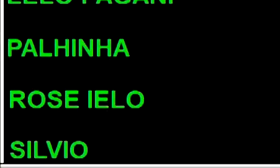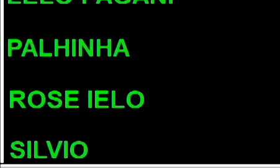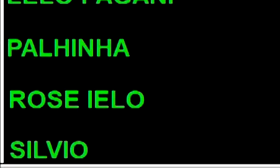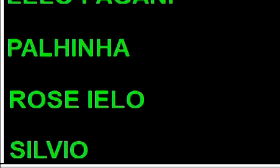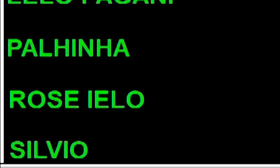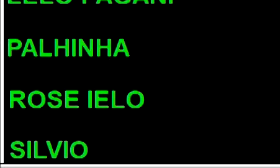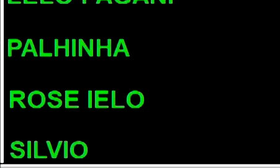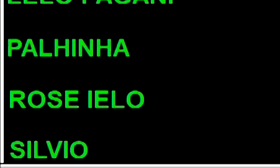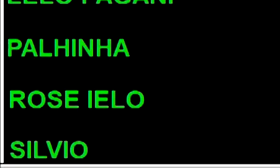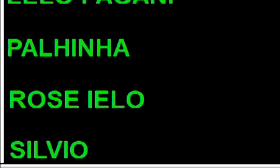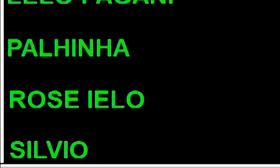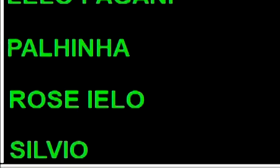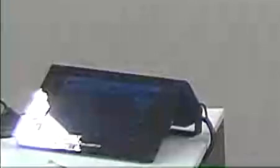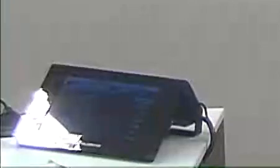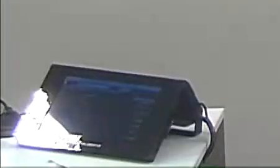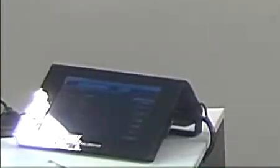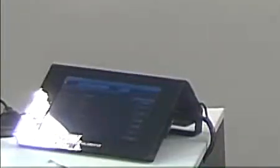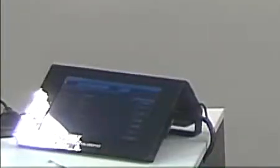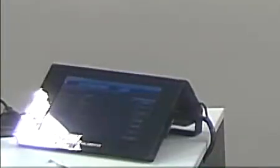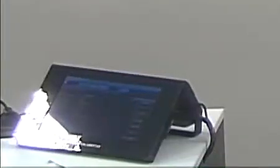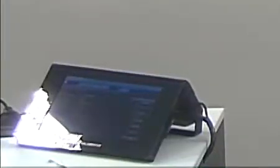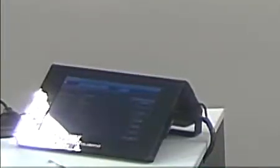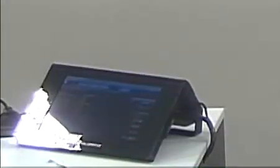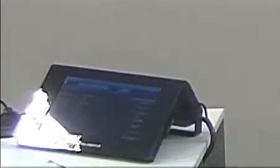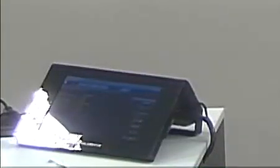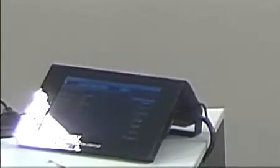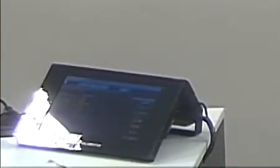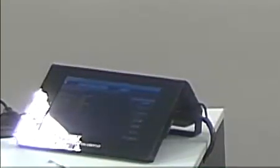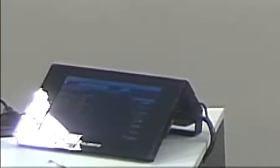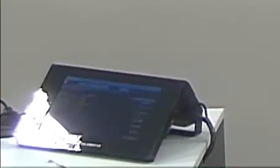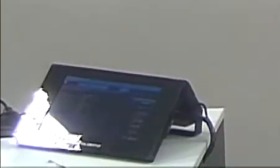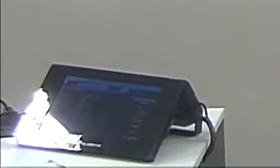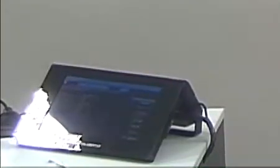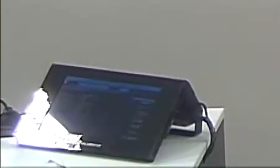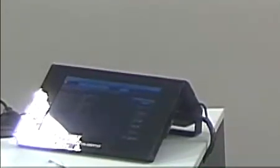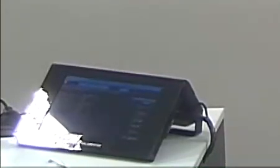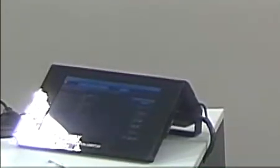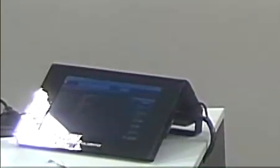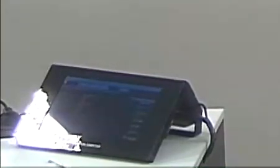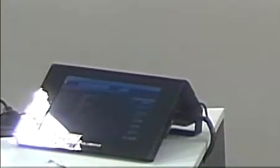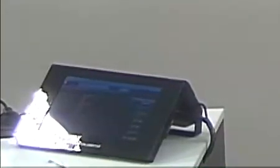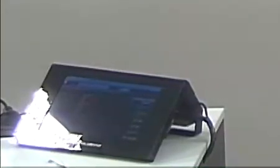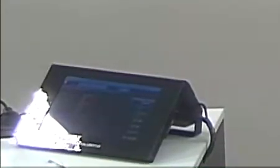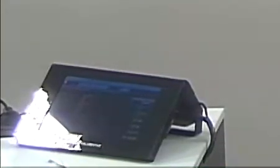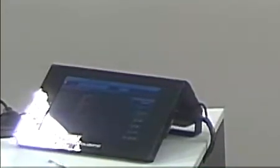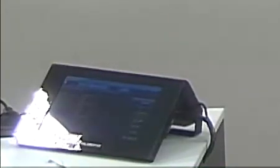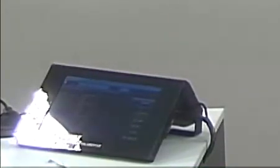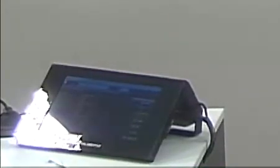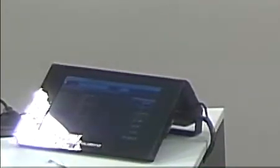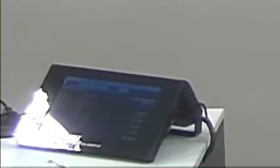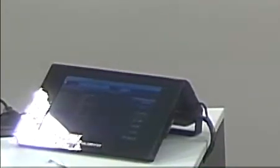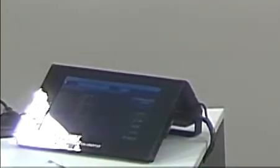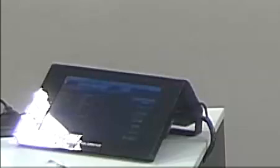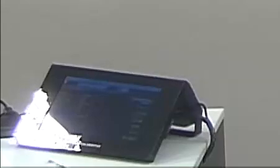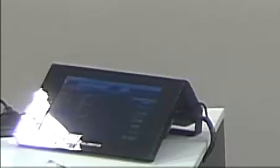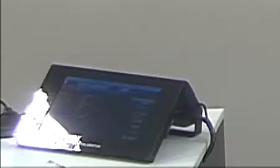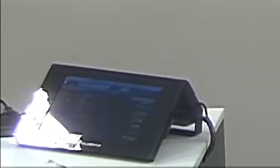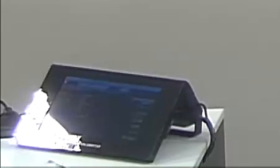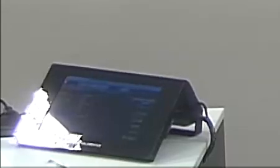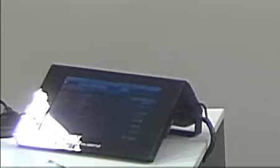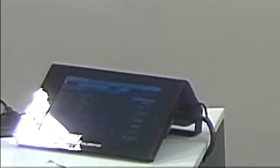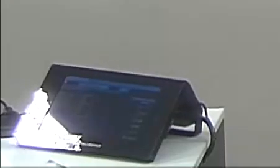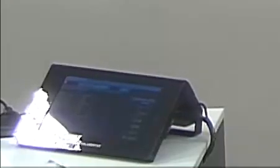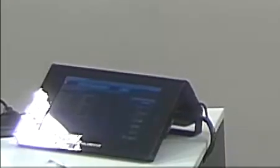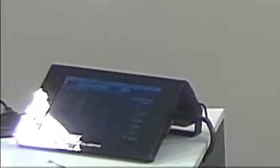sobre a doação do terreno com encargos ao município de Botucatu. Discussão